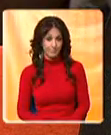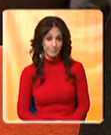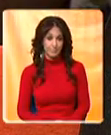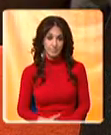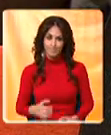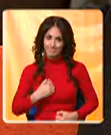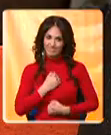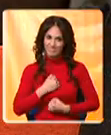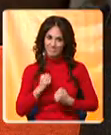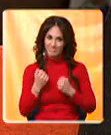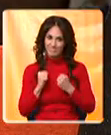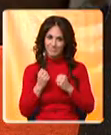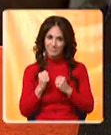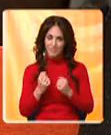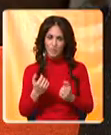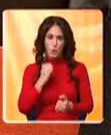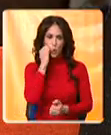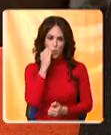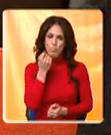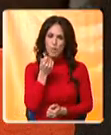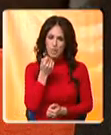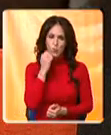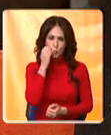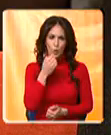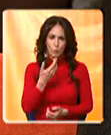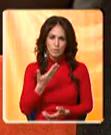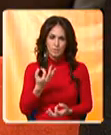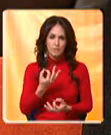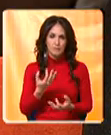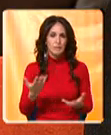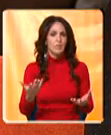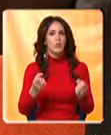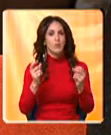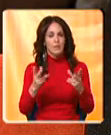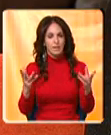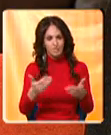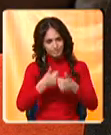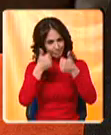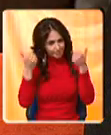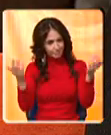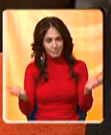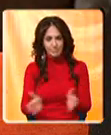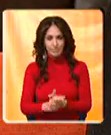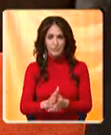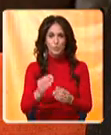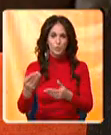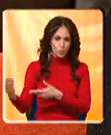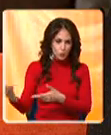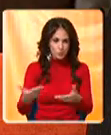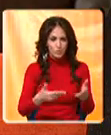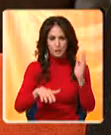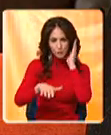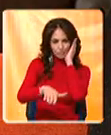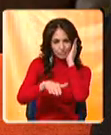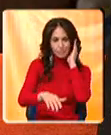Agora ficou enervada. Ai, agora doeu um bocadinho. Pá, que te sirva de muito e que tenhas muitos convites para mixar